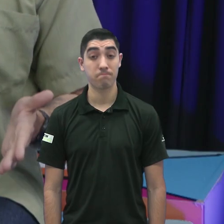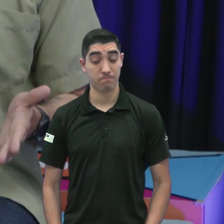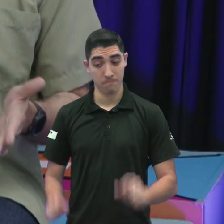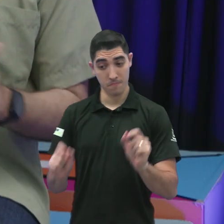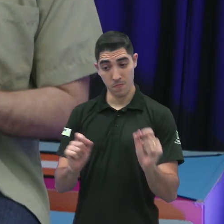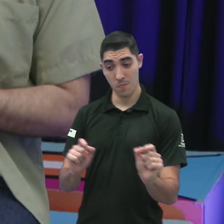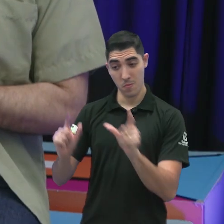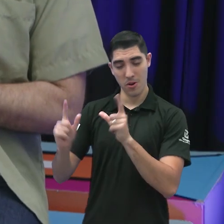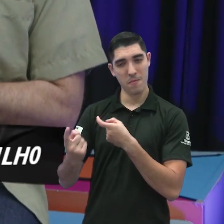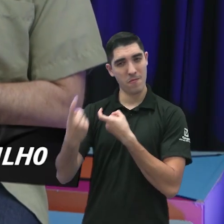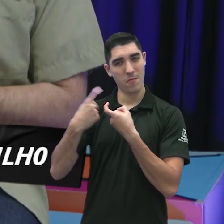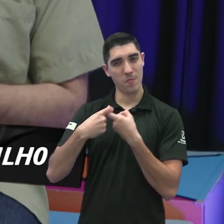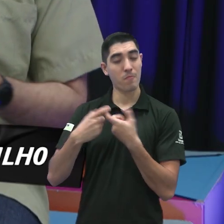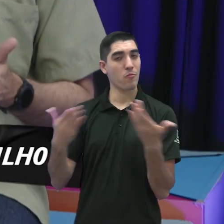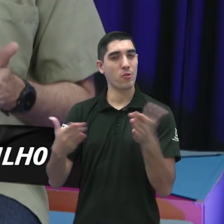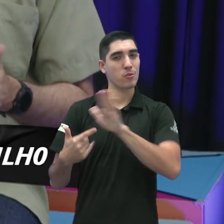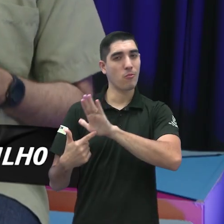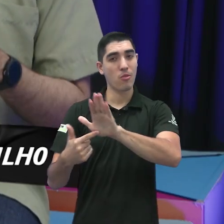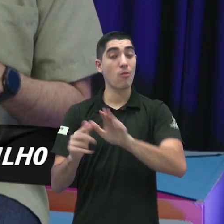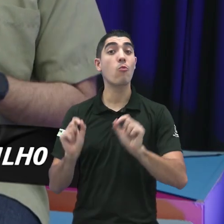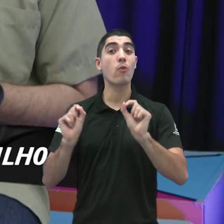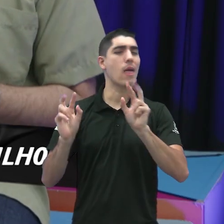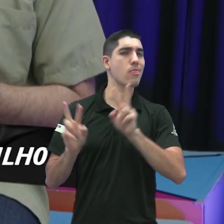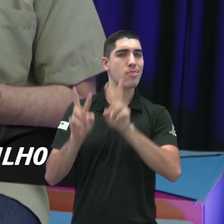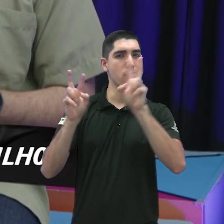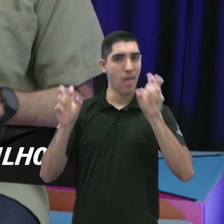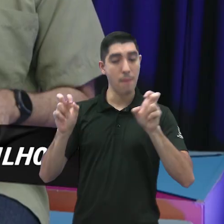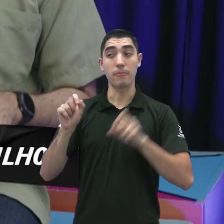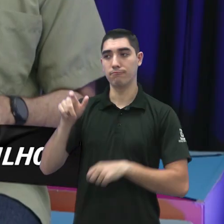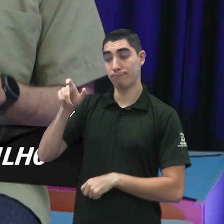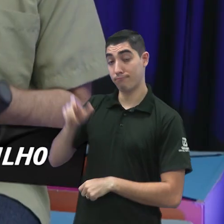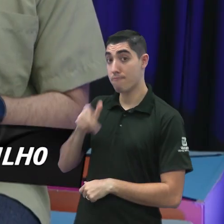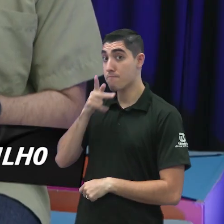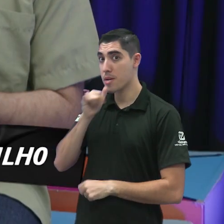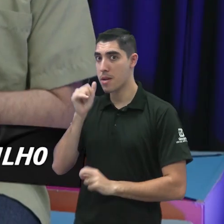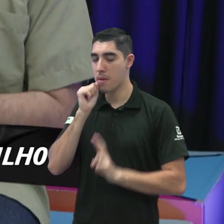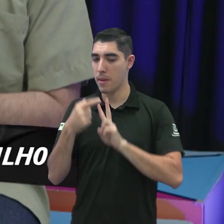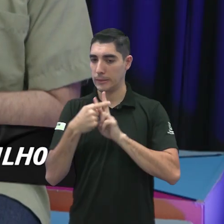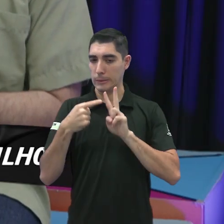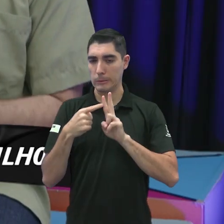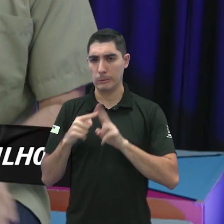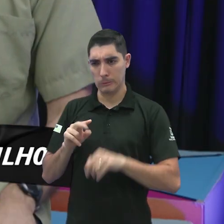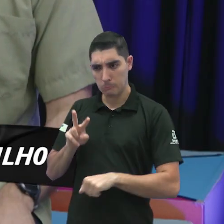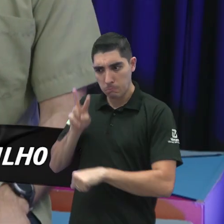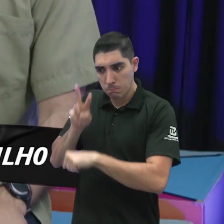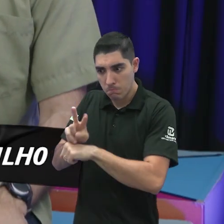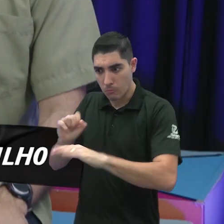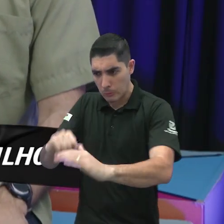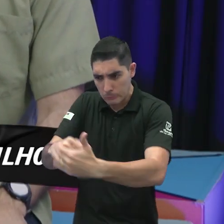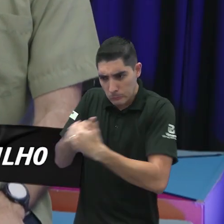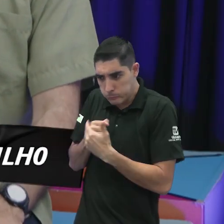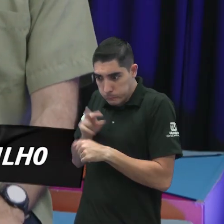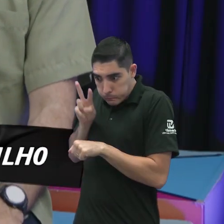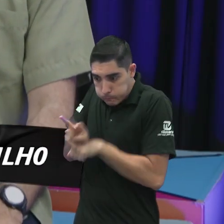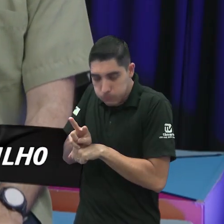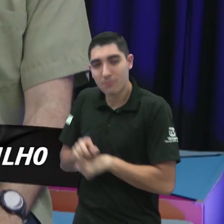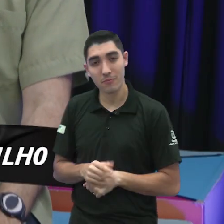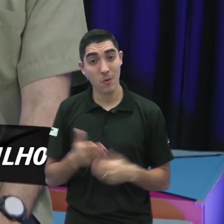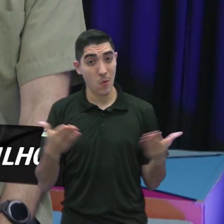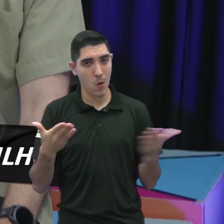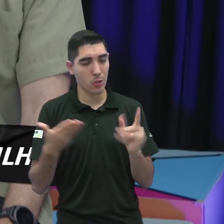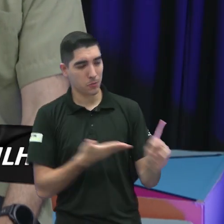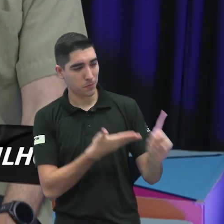Já de volta com o Tá Ligado na Cidade e hoje estamos falando sobre pais superprotetores. E para a gente ter esse papo aqui no programa,